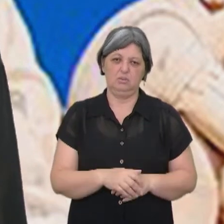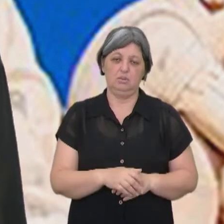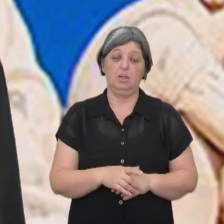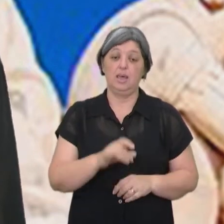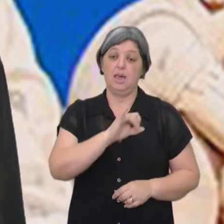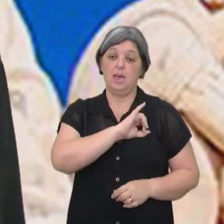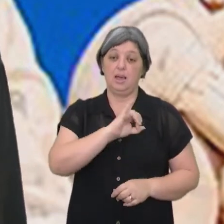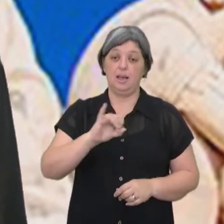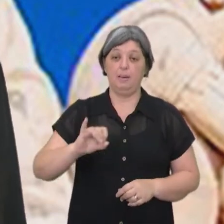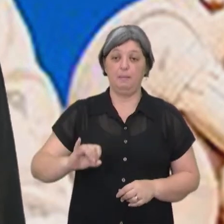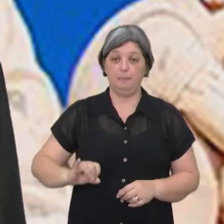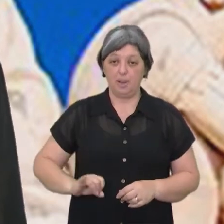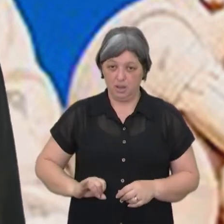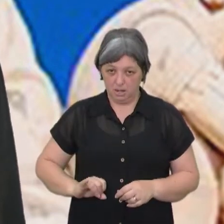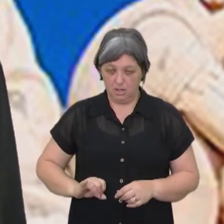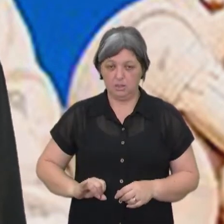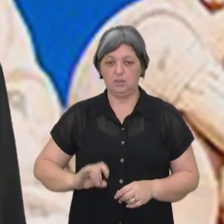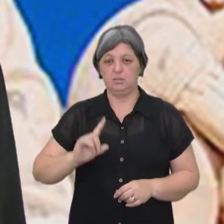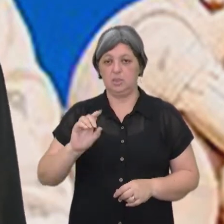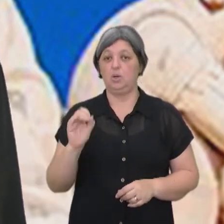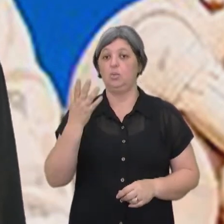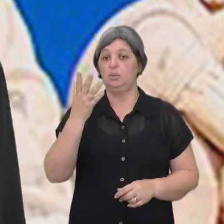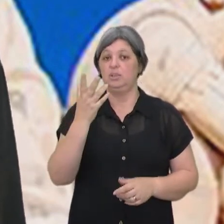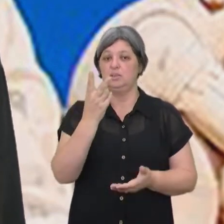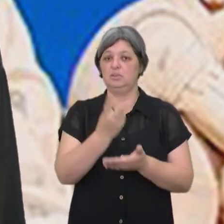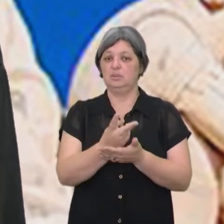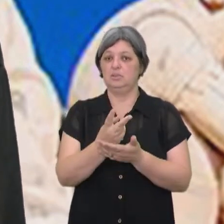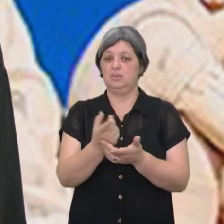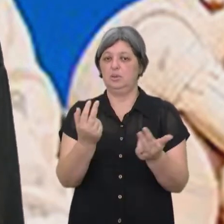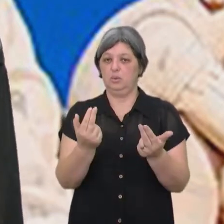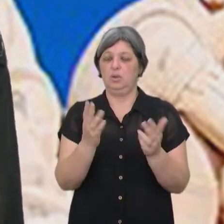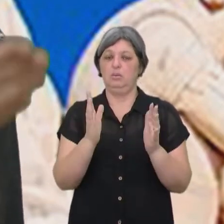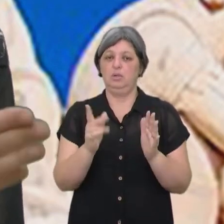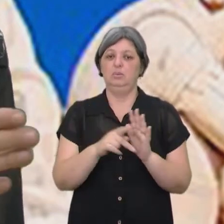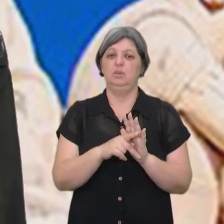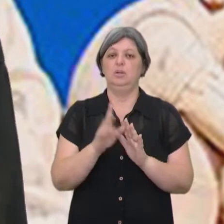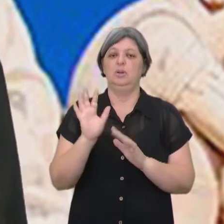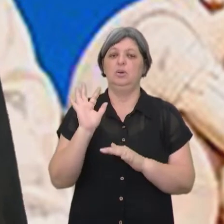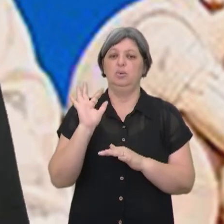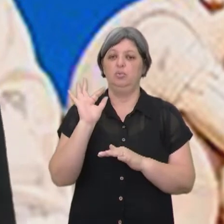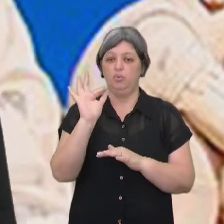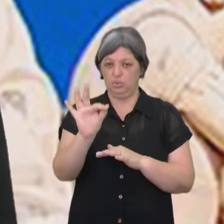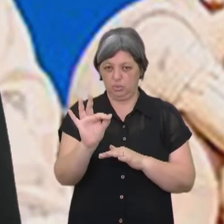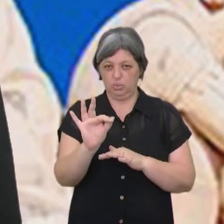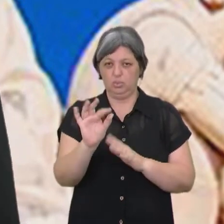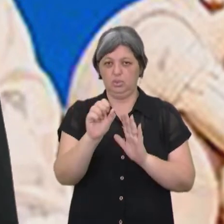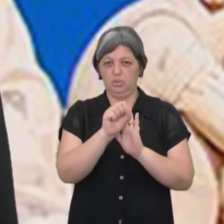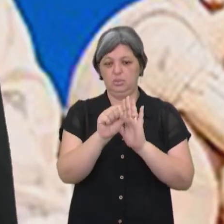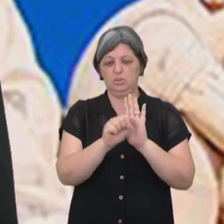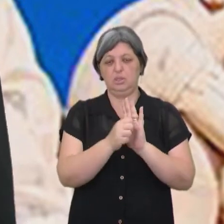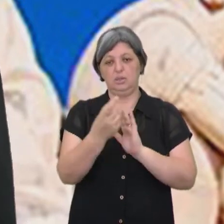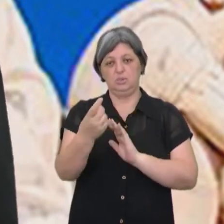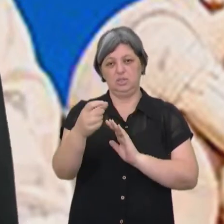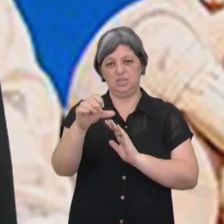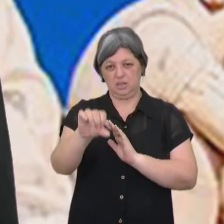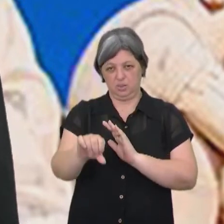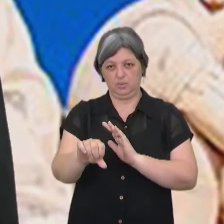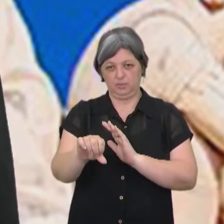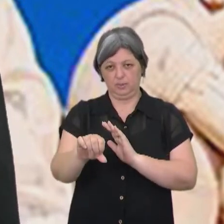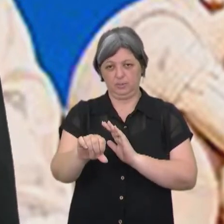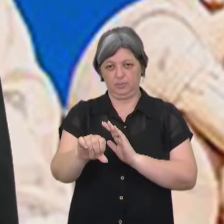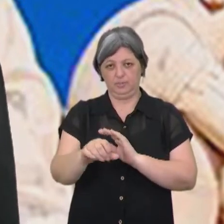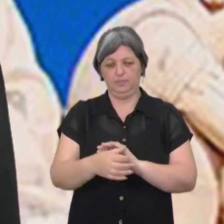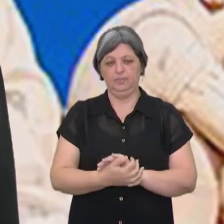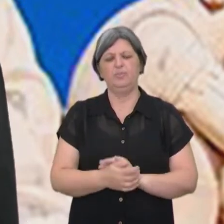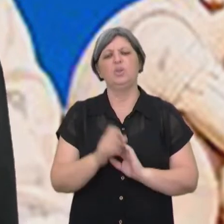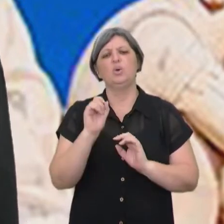é basicamente a mesma coisa, mas esse acontece mais tardiamente, já no século XIX. E